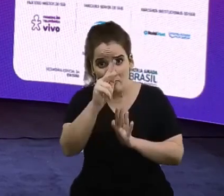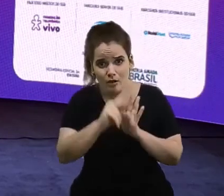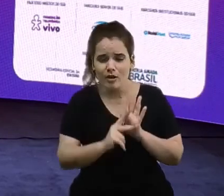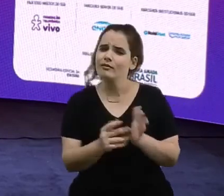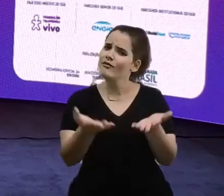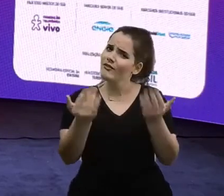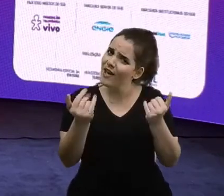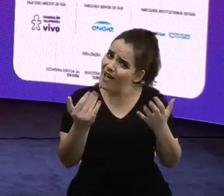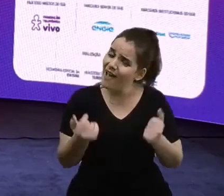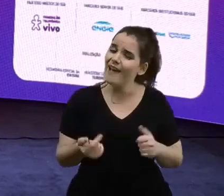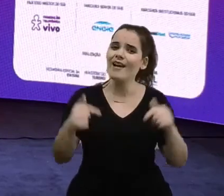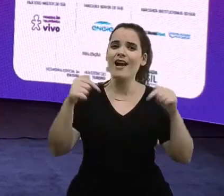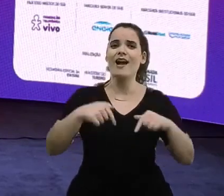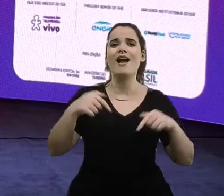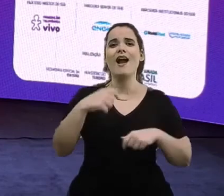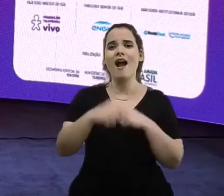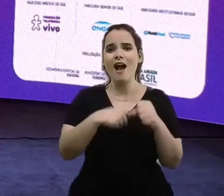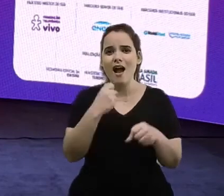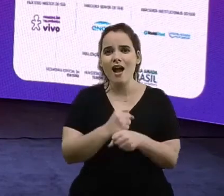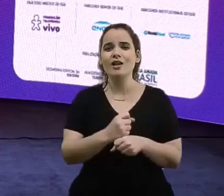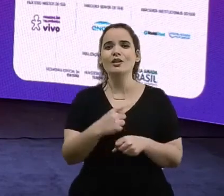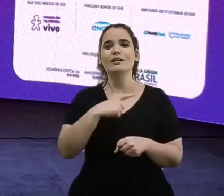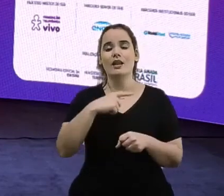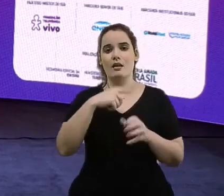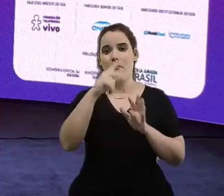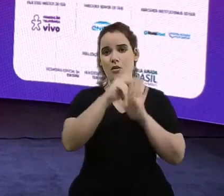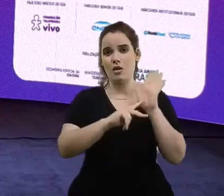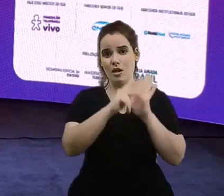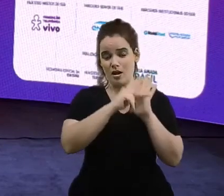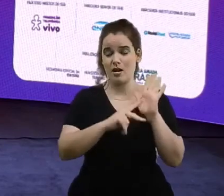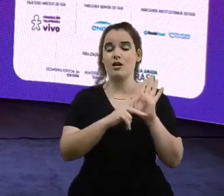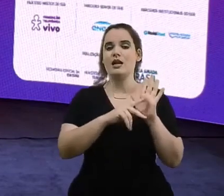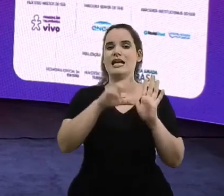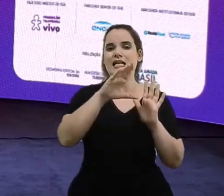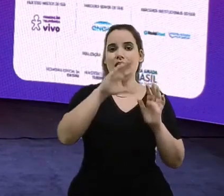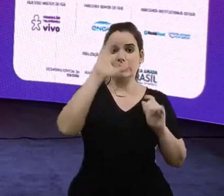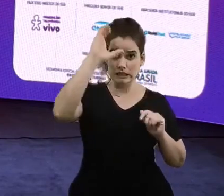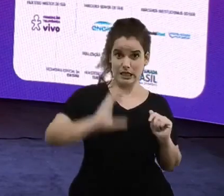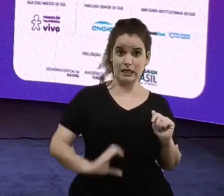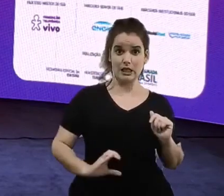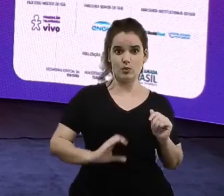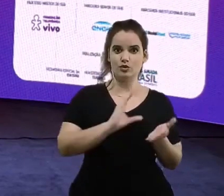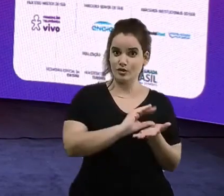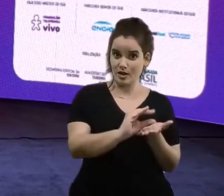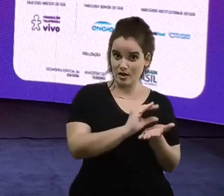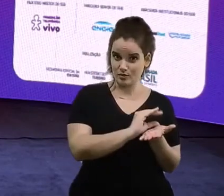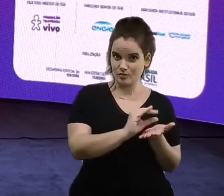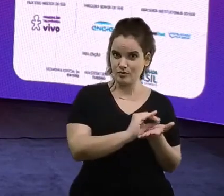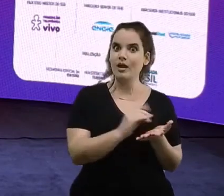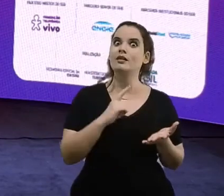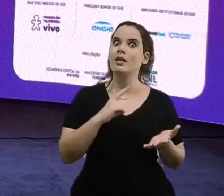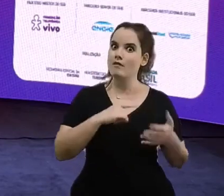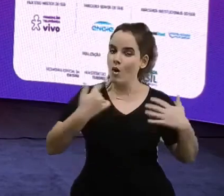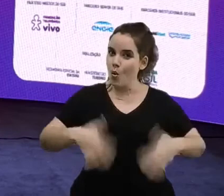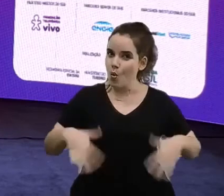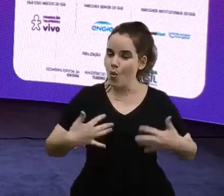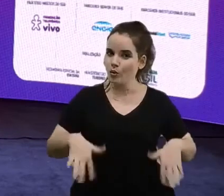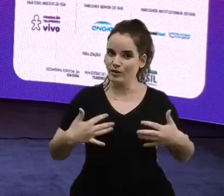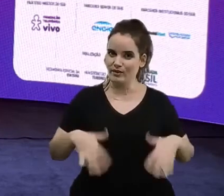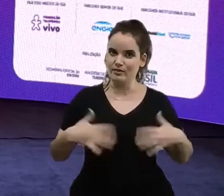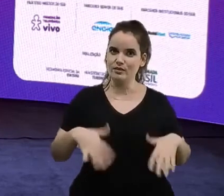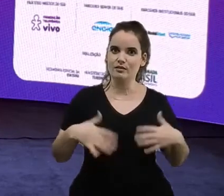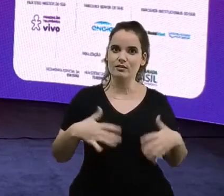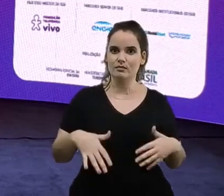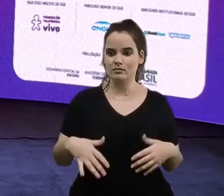esse ano, o Programa Cidadão de Dados, que a gente teve um número bem bacana de cientistas de dados participando para poder se aproximar desse universo. Então, a